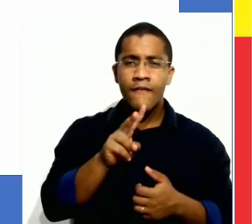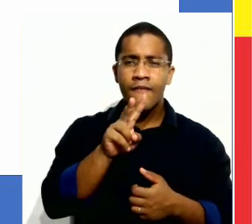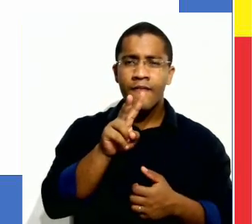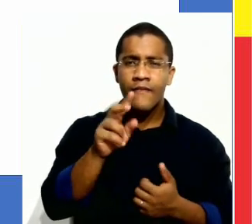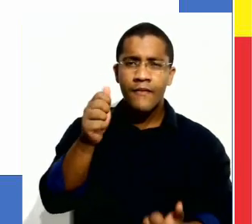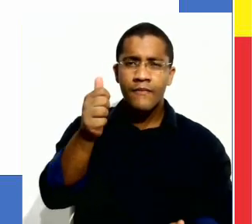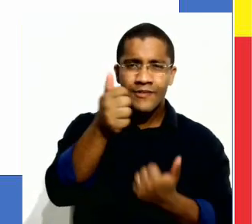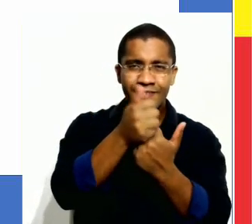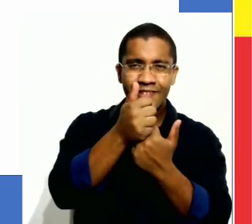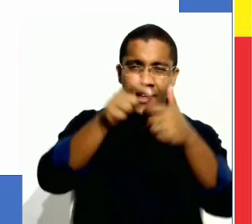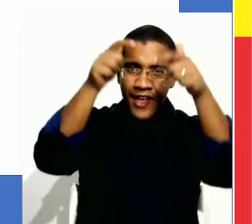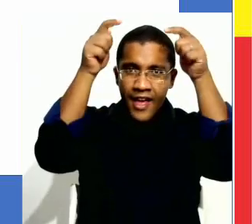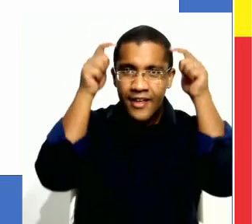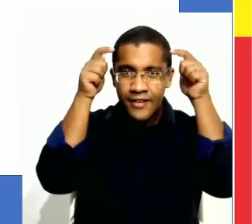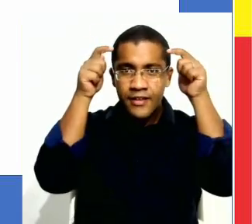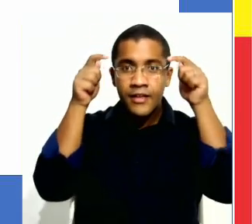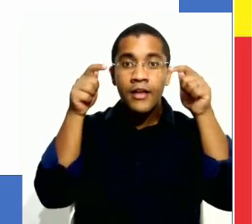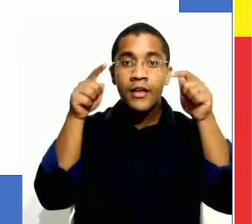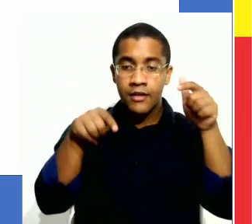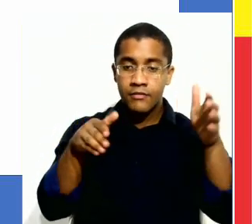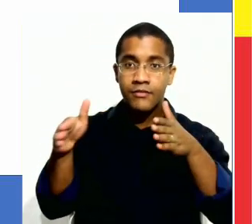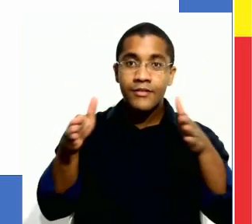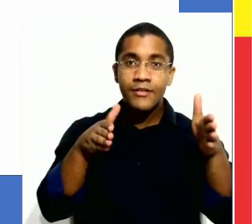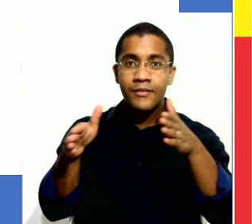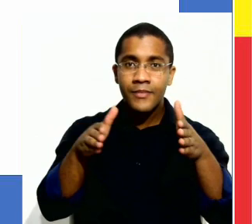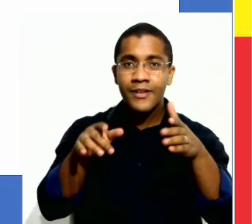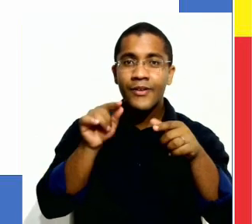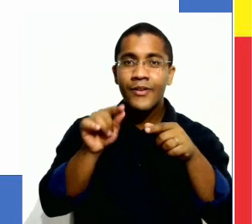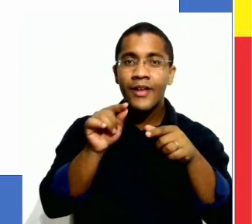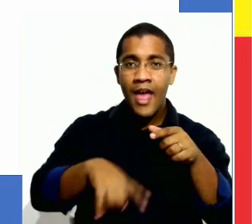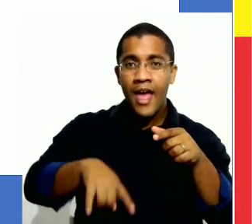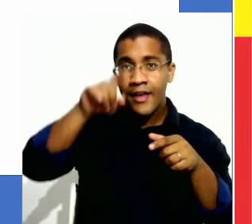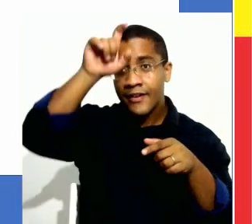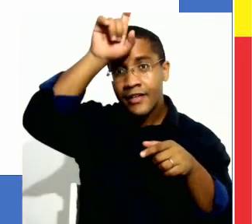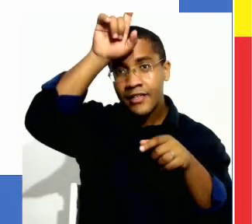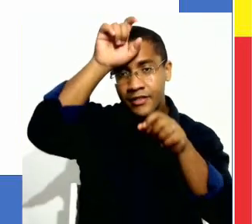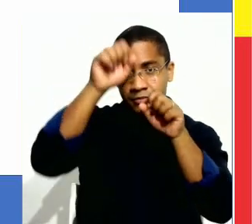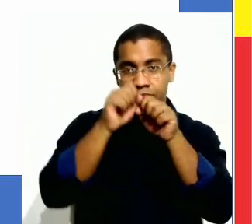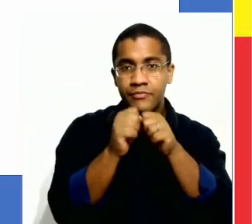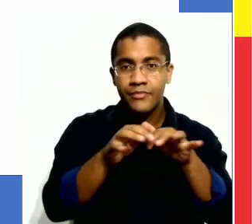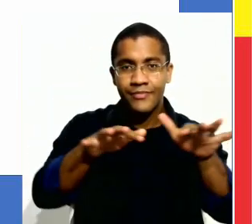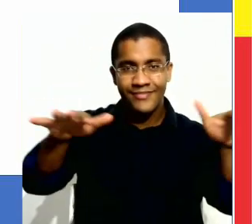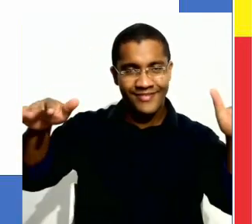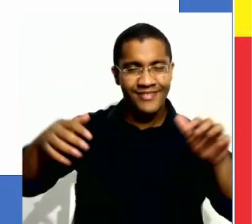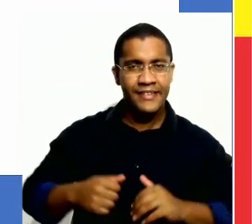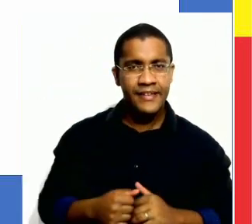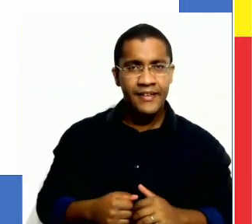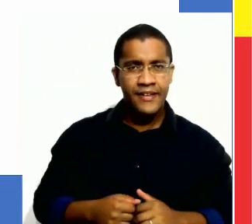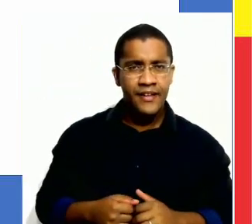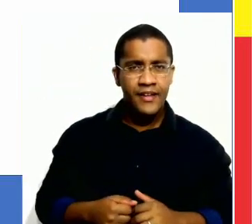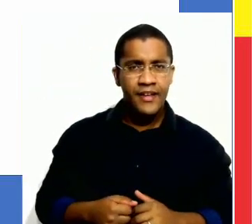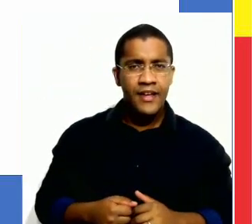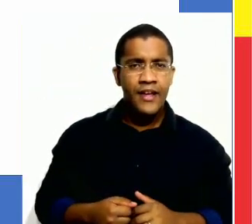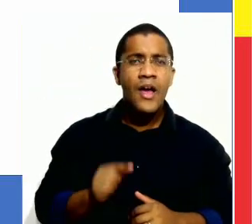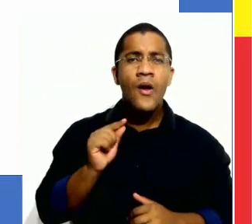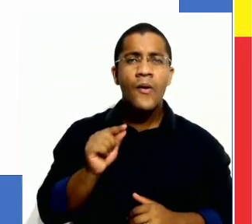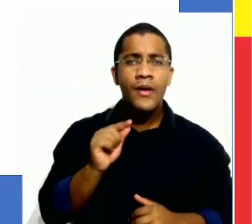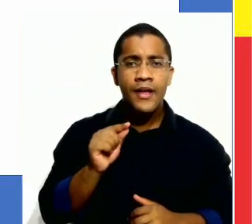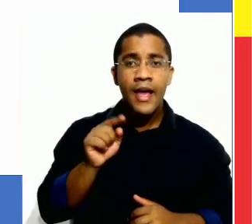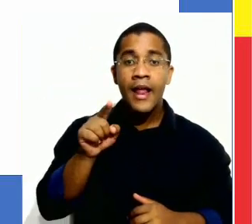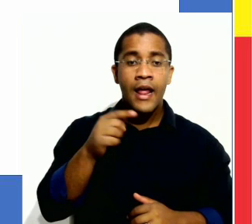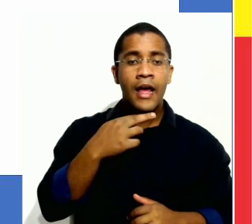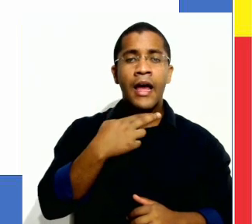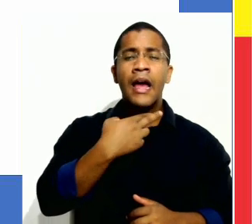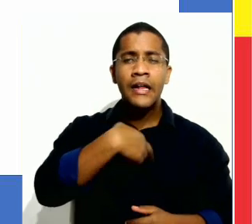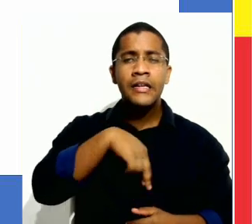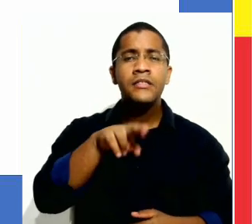Vice-reino. Este foi o período da egipcialização da Núbia. Ou seja,